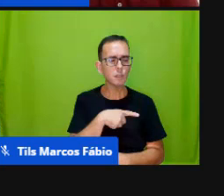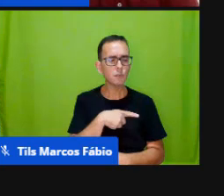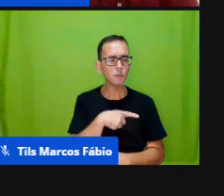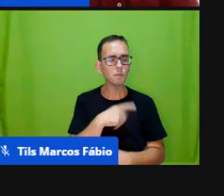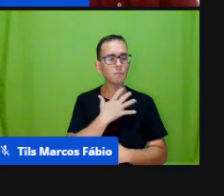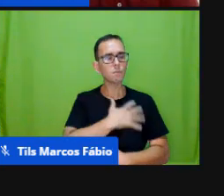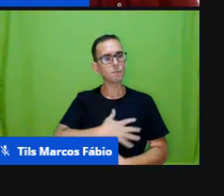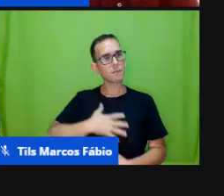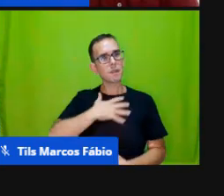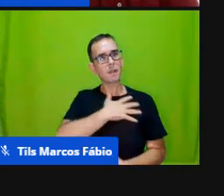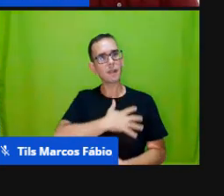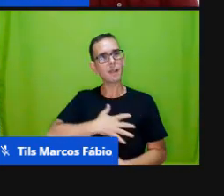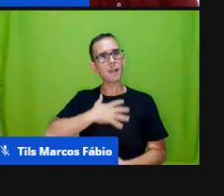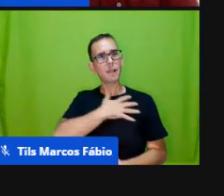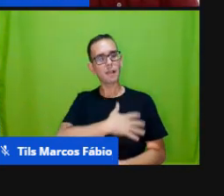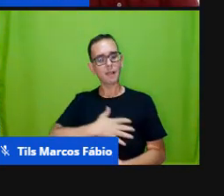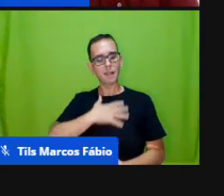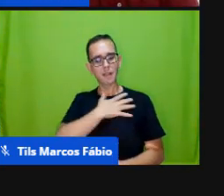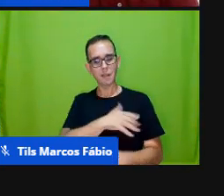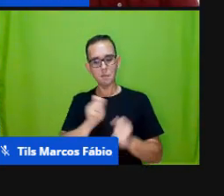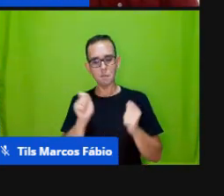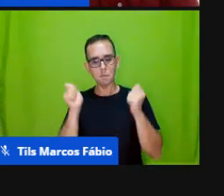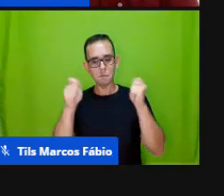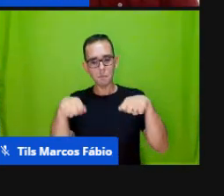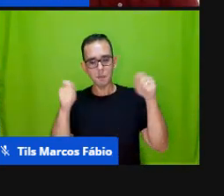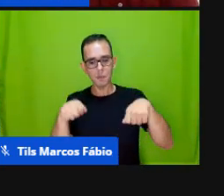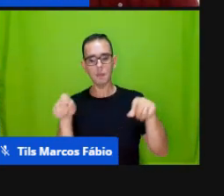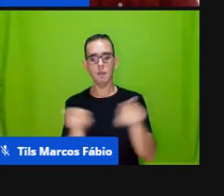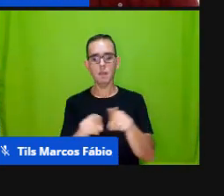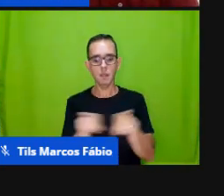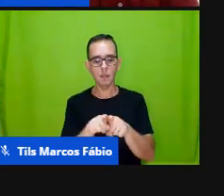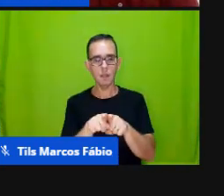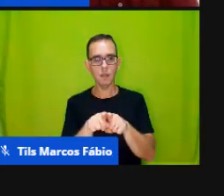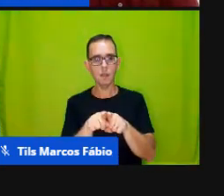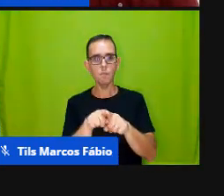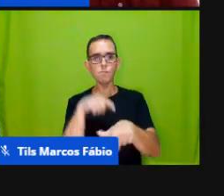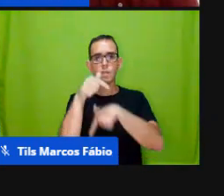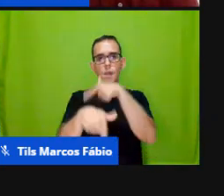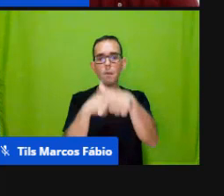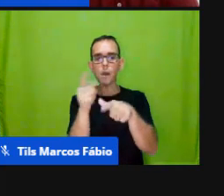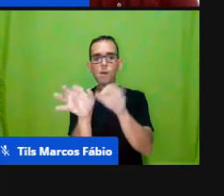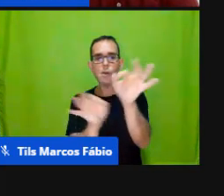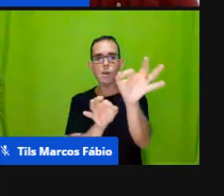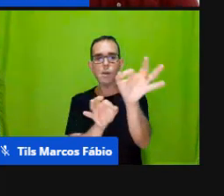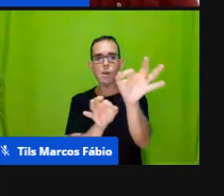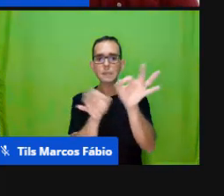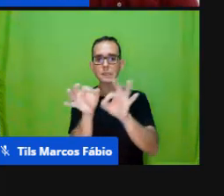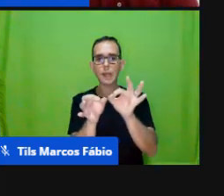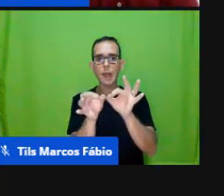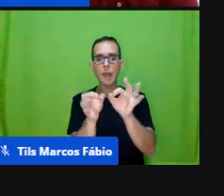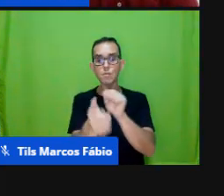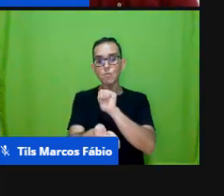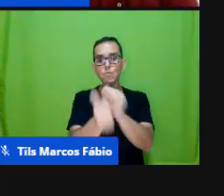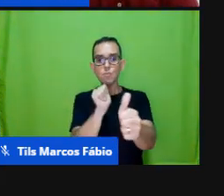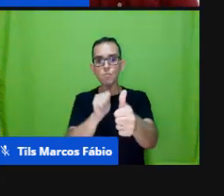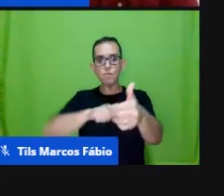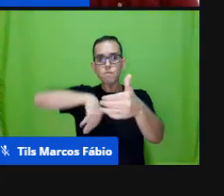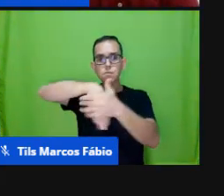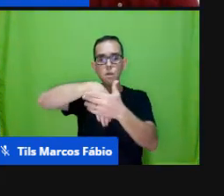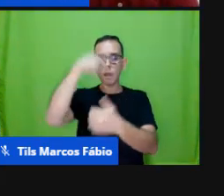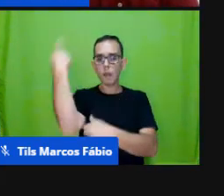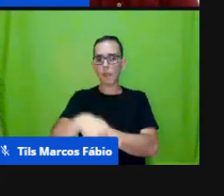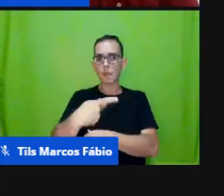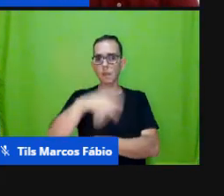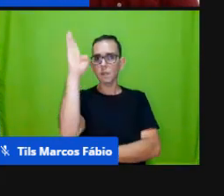satisfação de poder trabalhar na organização da Copa do Mundo, promovida pela FIFA no